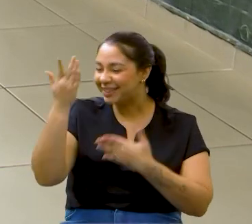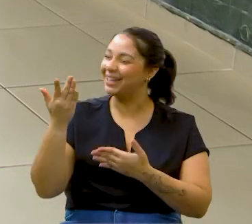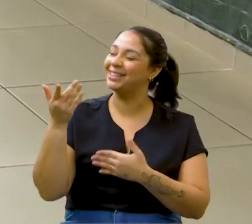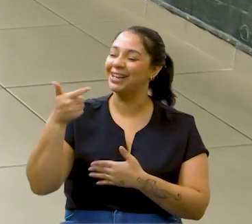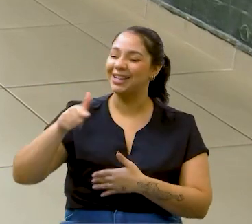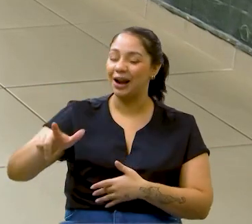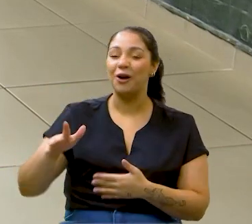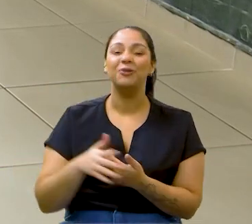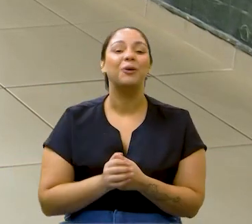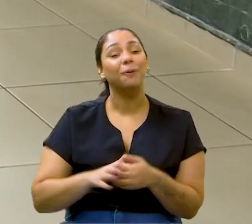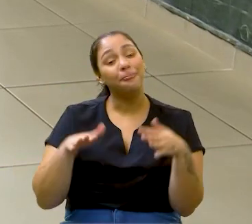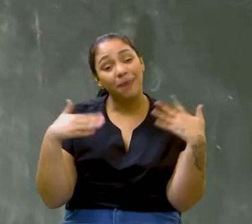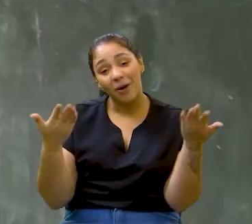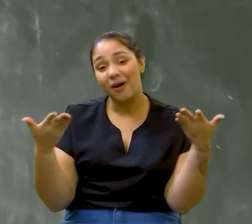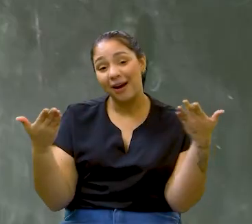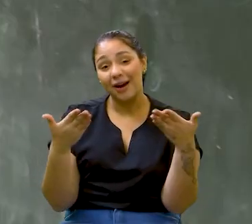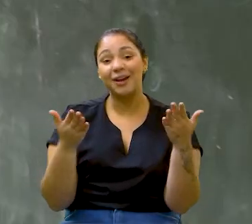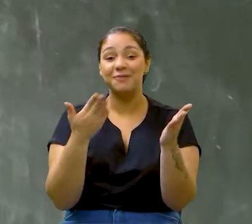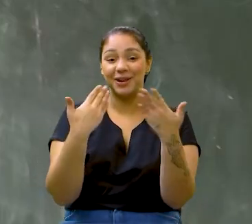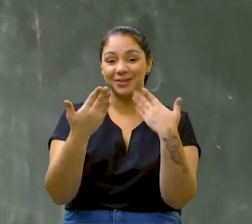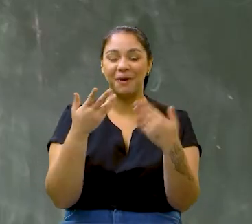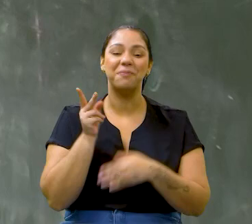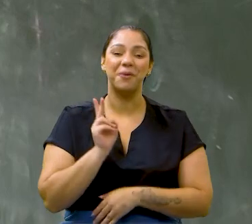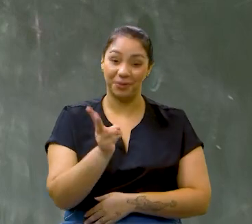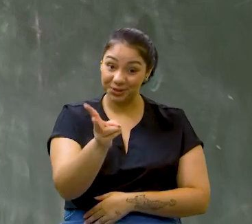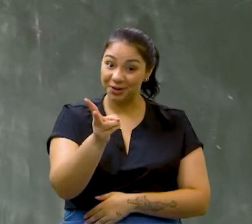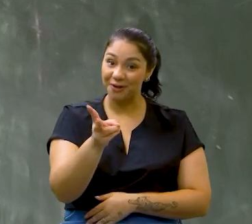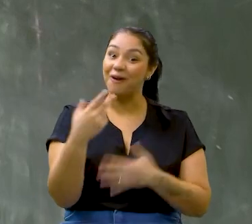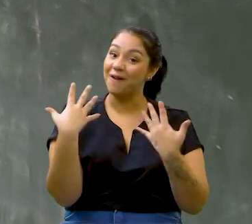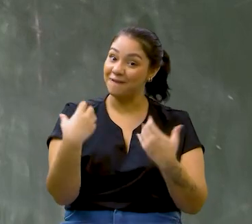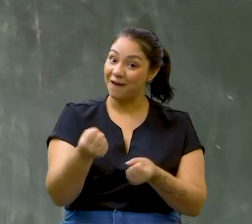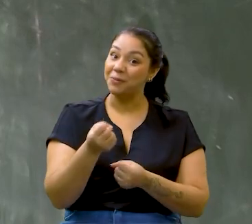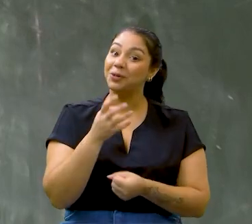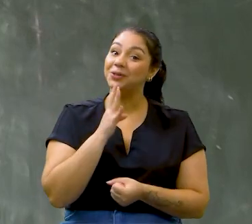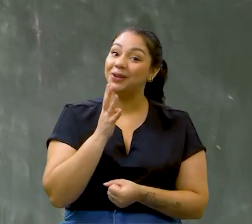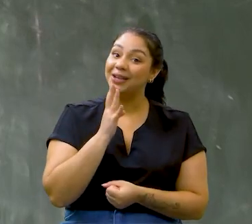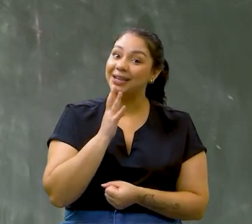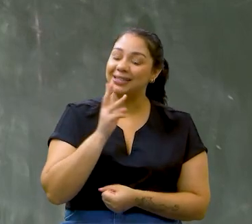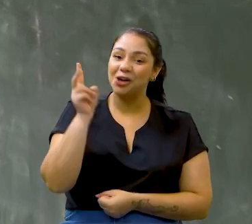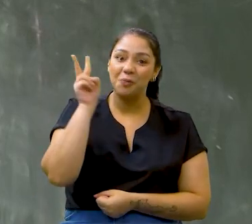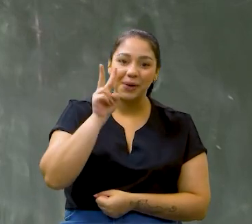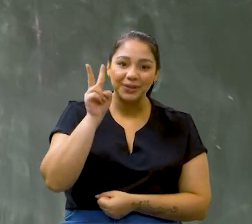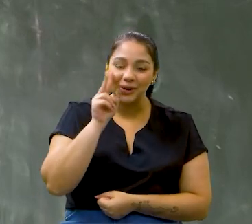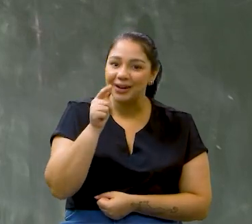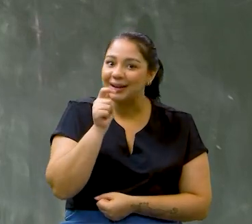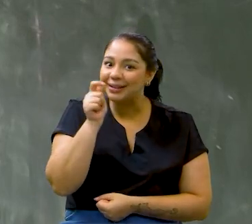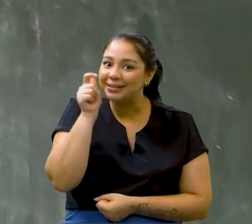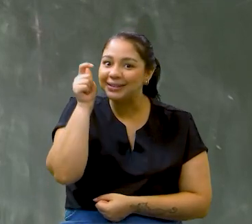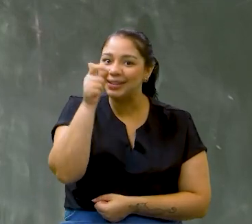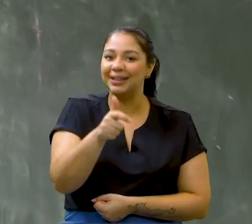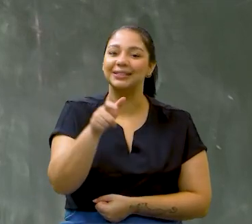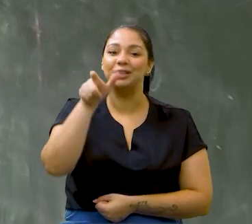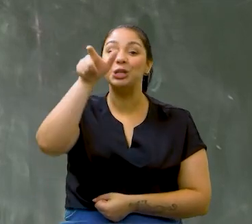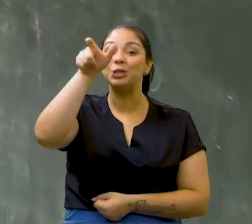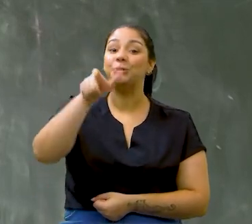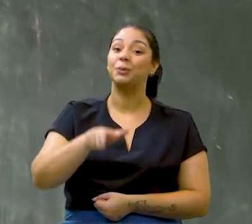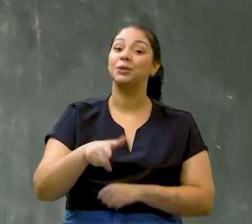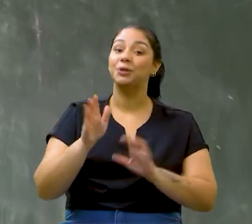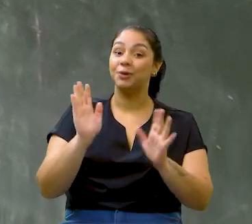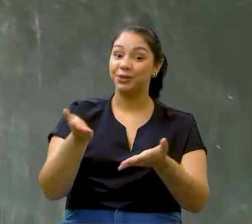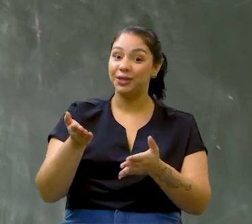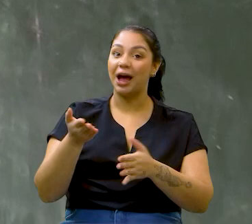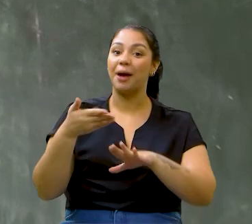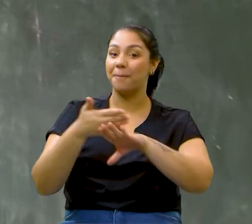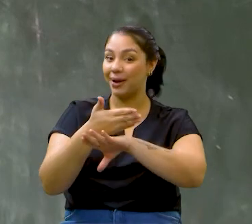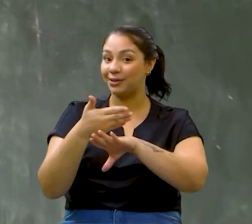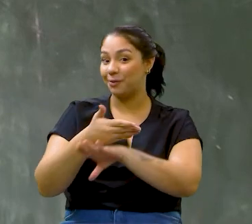A gente que agradece novamente. Sim. O nosso bate-papo aqui ainda vai continuar. Vamos conhecer uma história bem interessante de